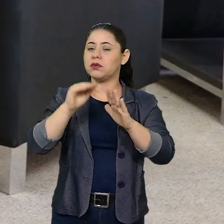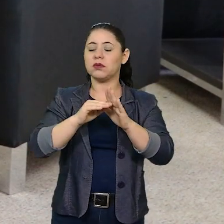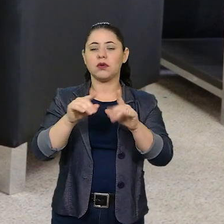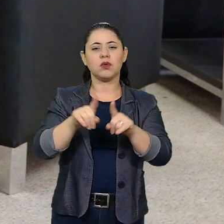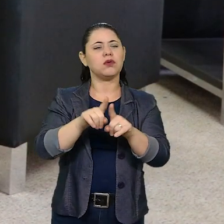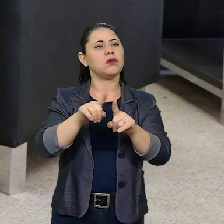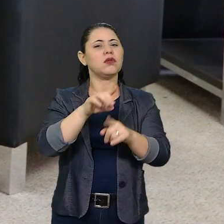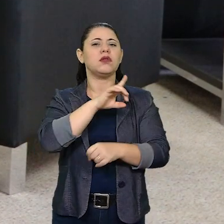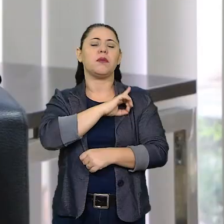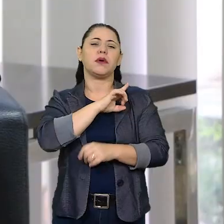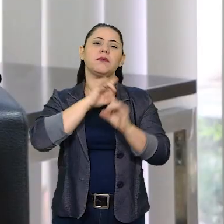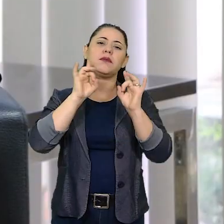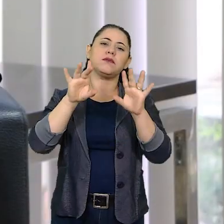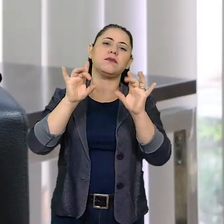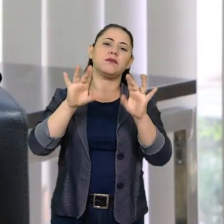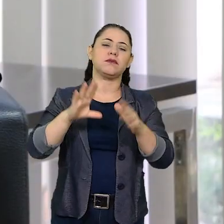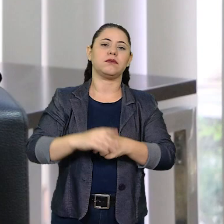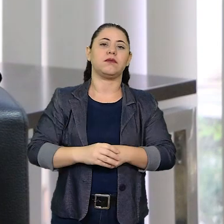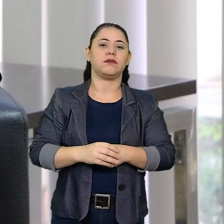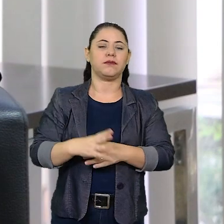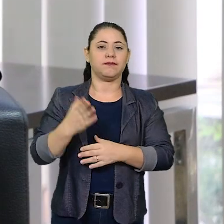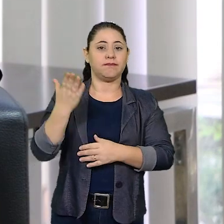o depoimento especial?